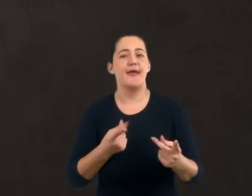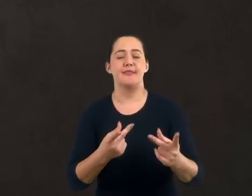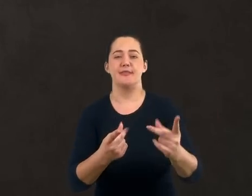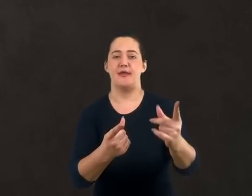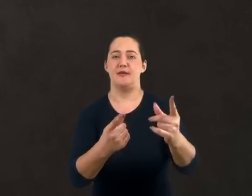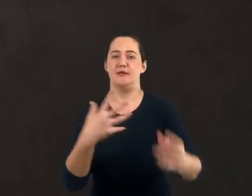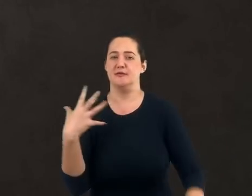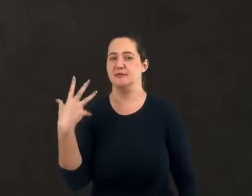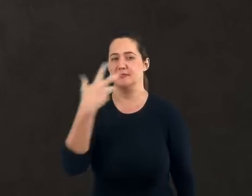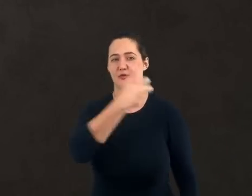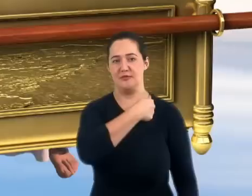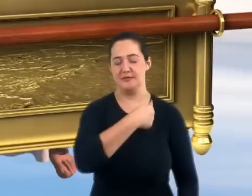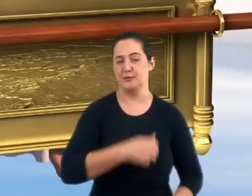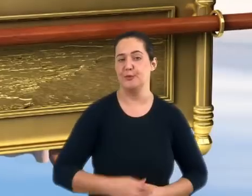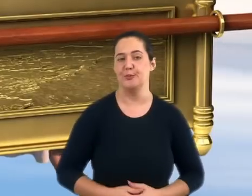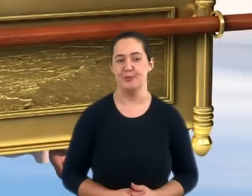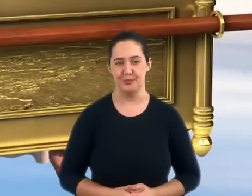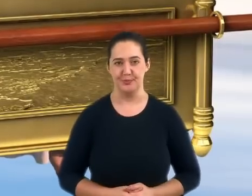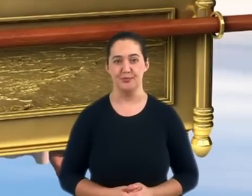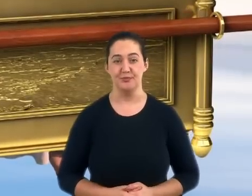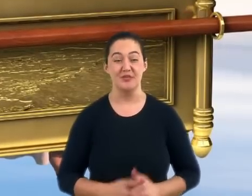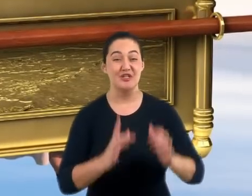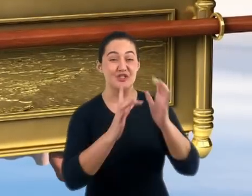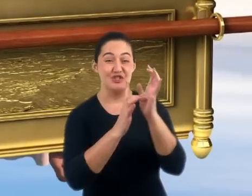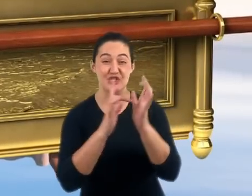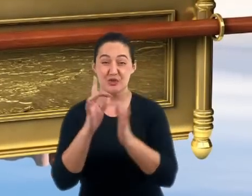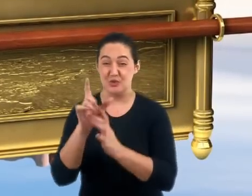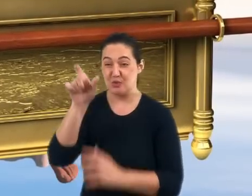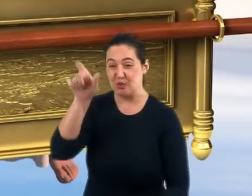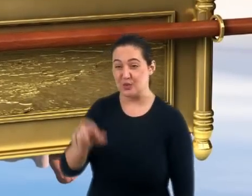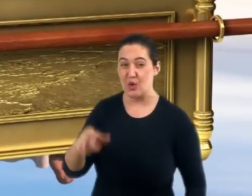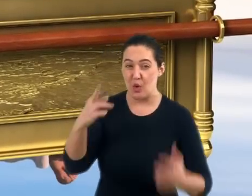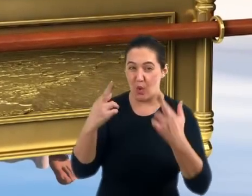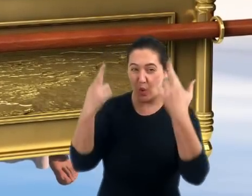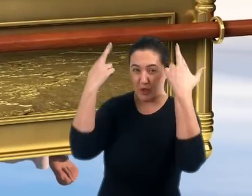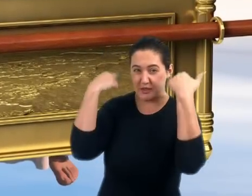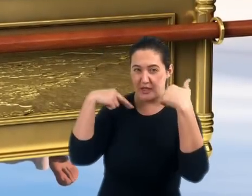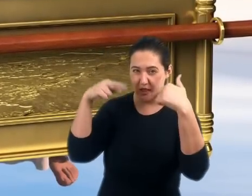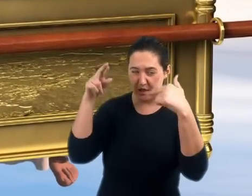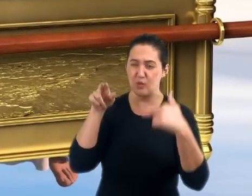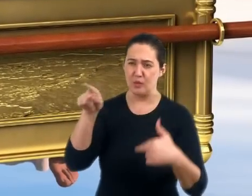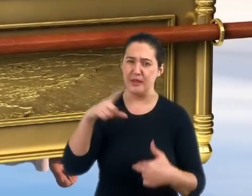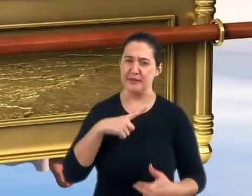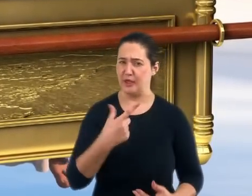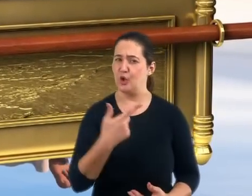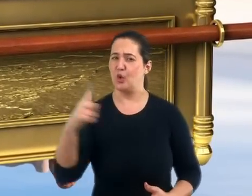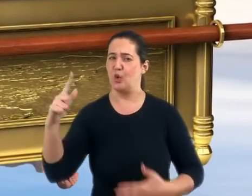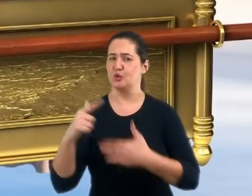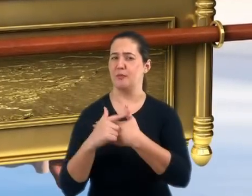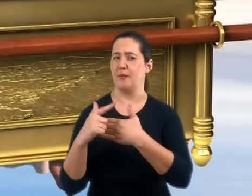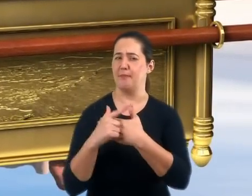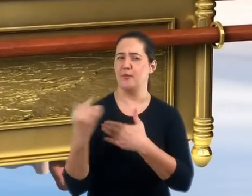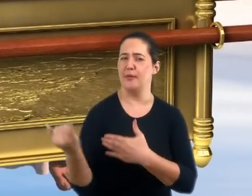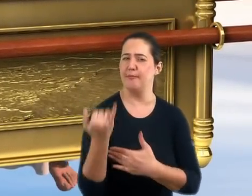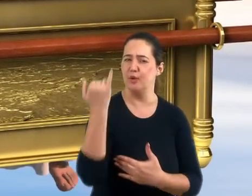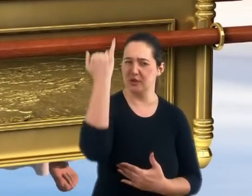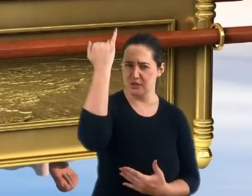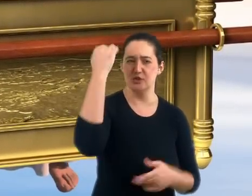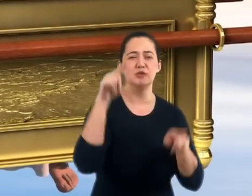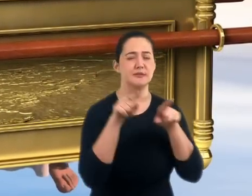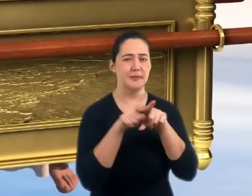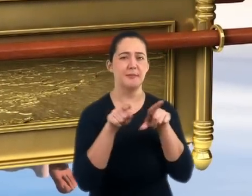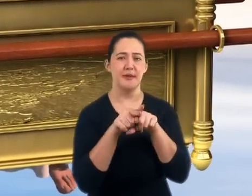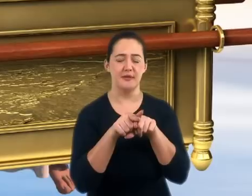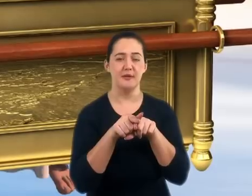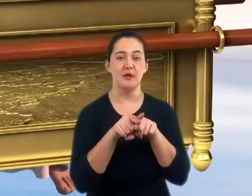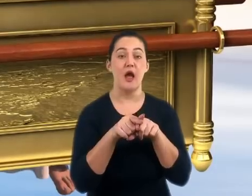9, versículo 12. Jesus, o Cordeiro de Deus, também tem outro papel importante em nossa salvação. Ele agora,